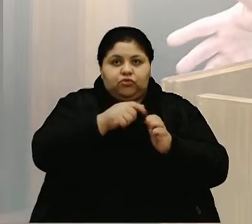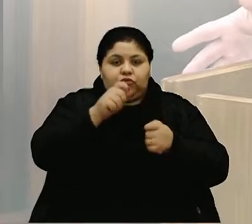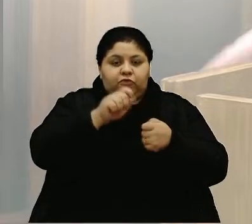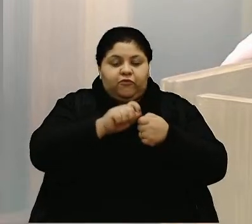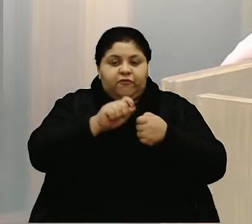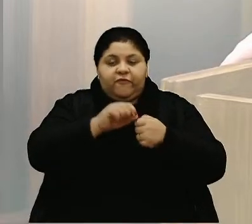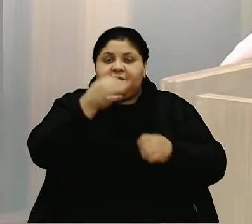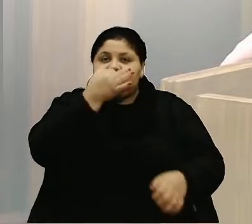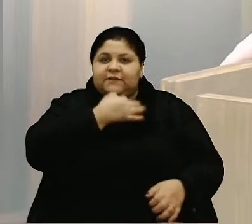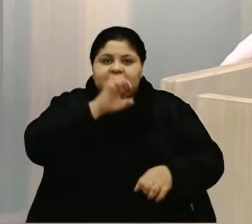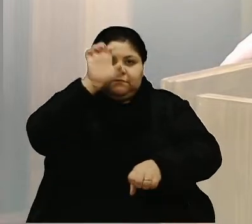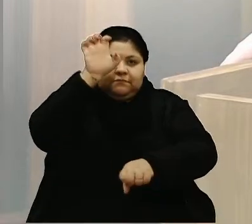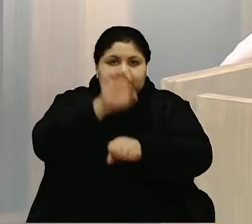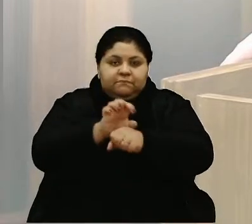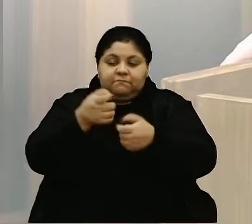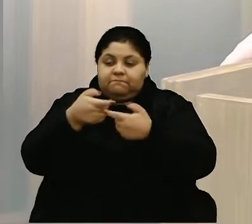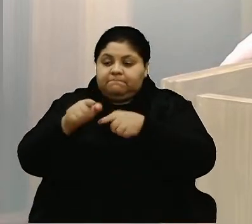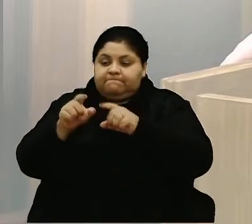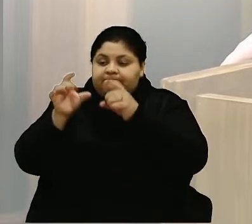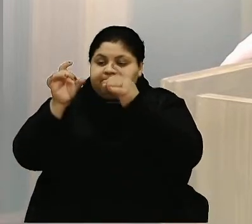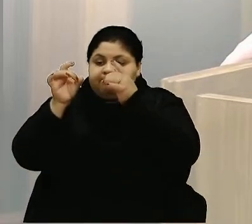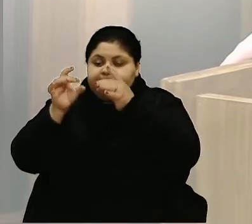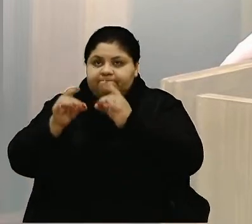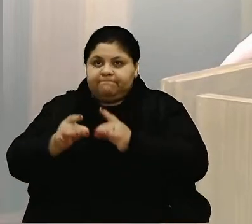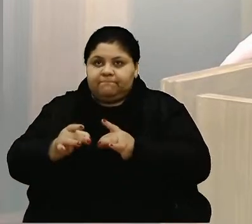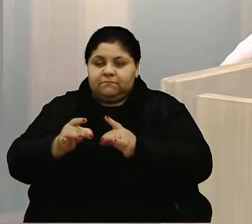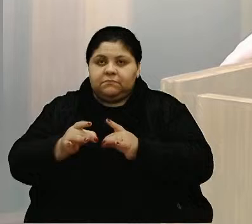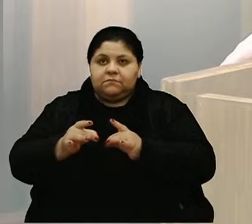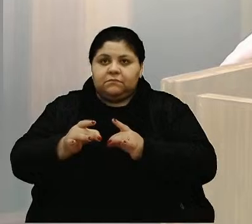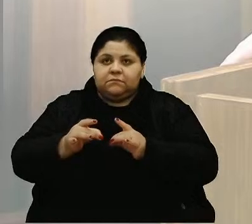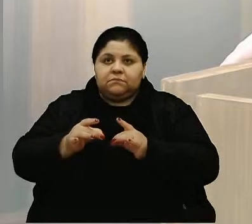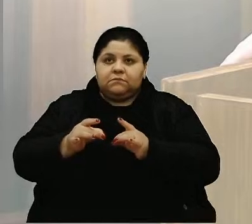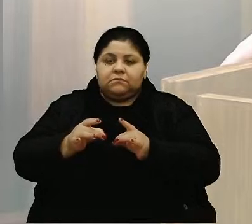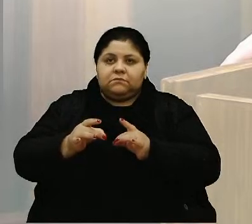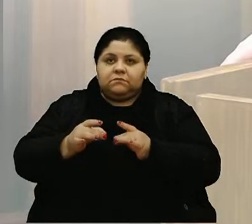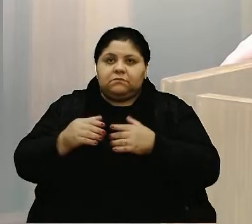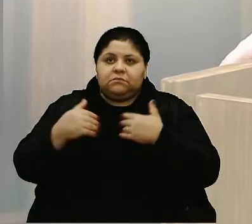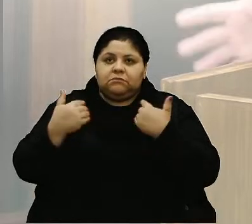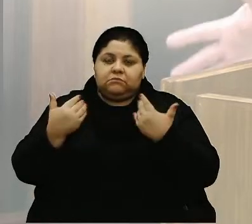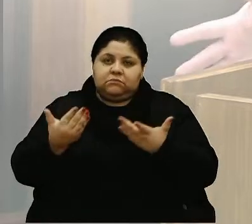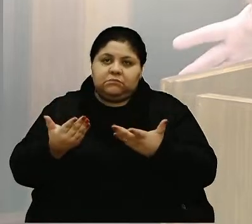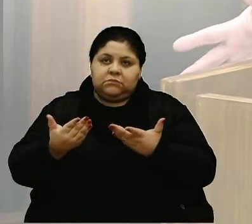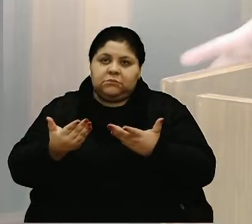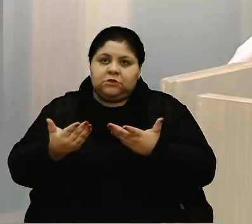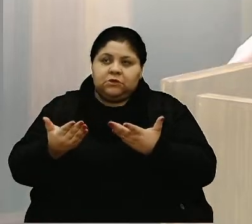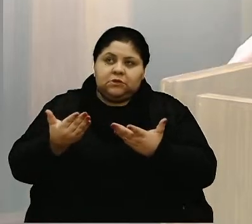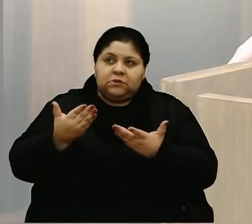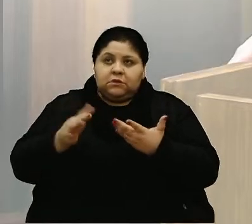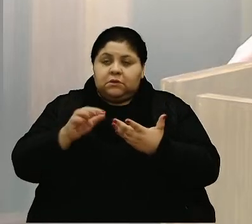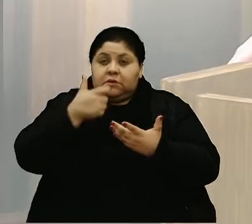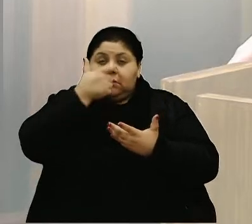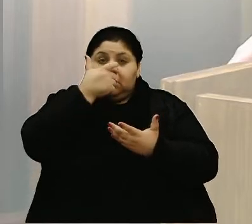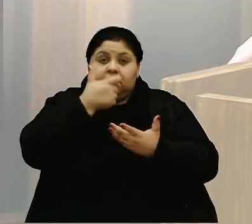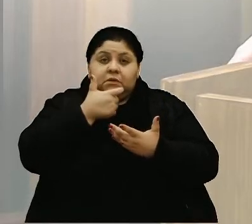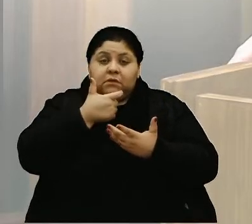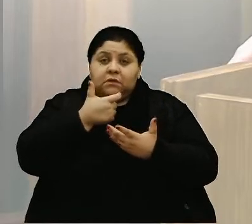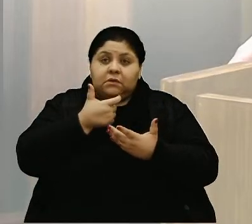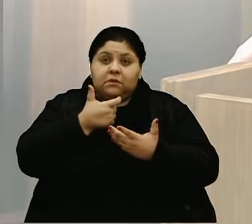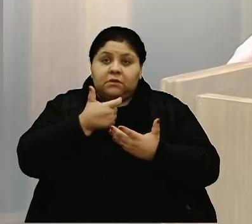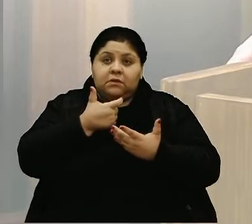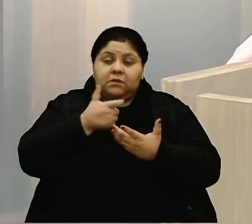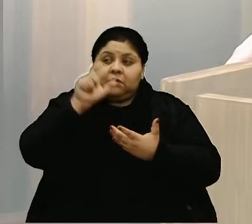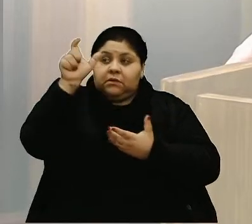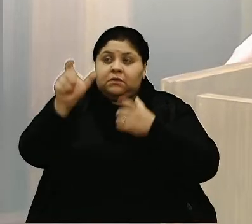e nosso estado, mas em especial com situações que talvez as